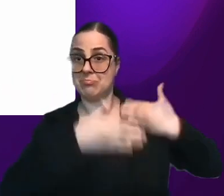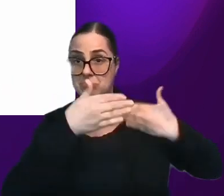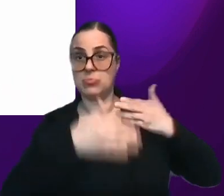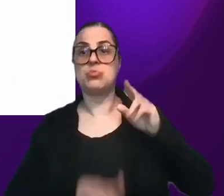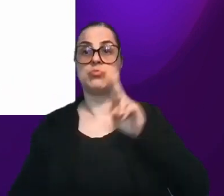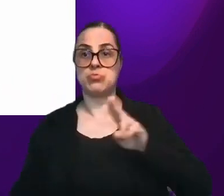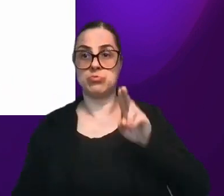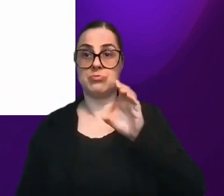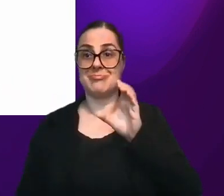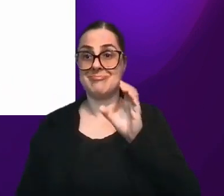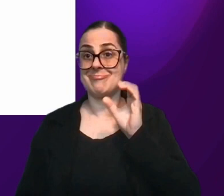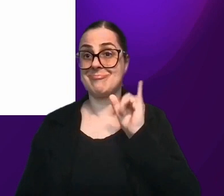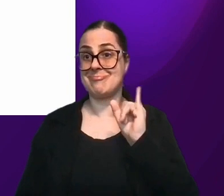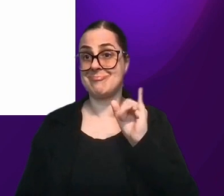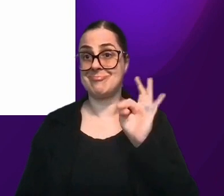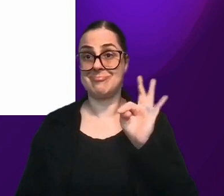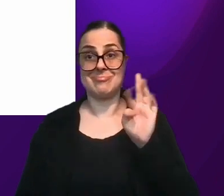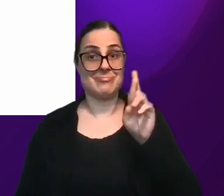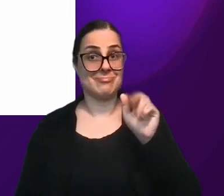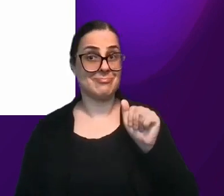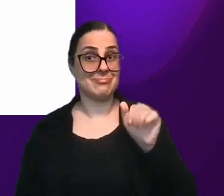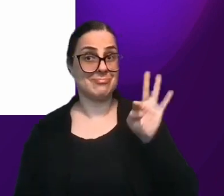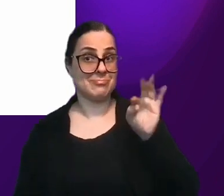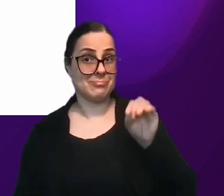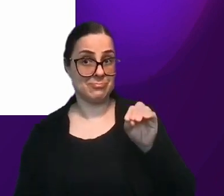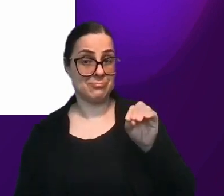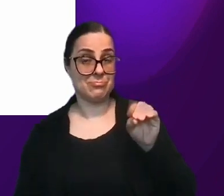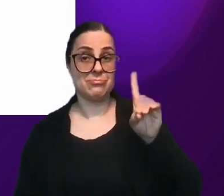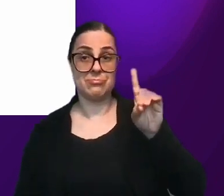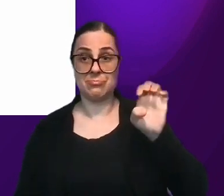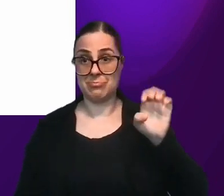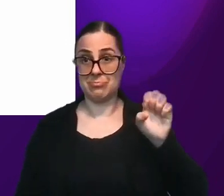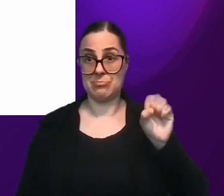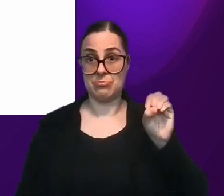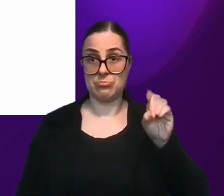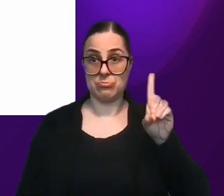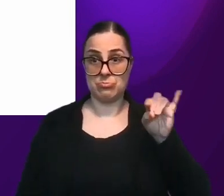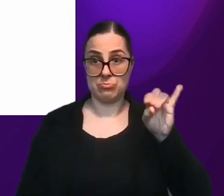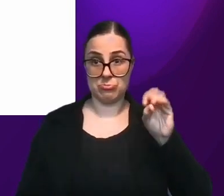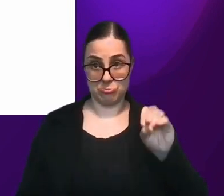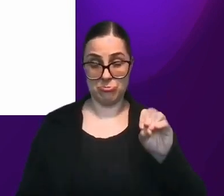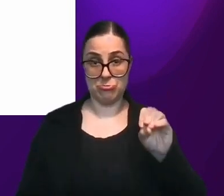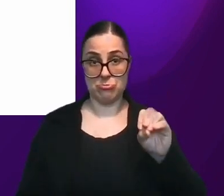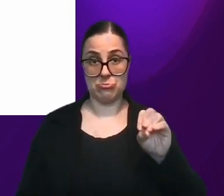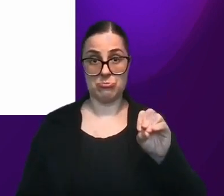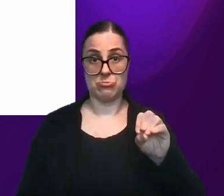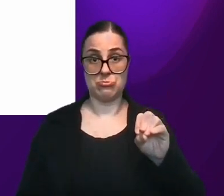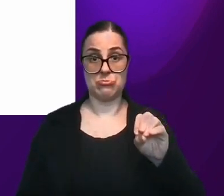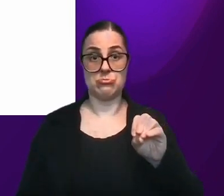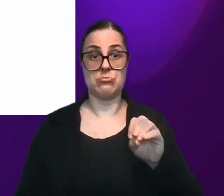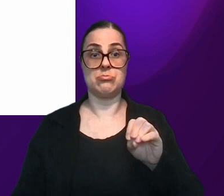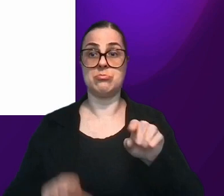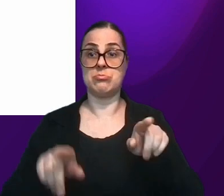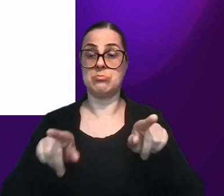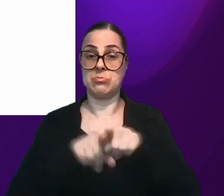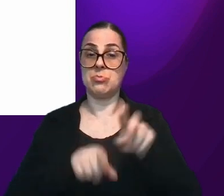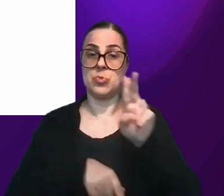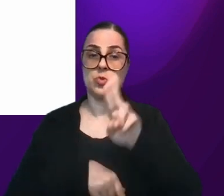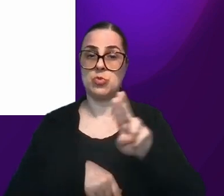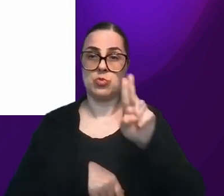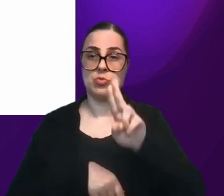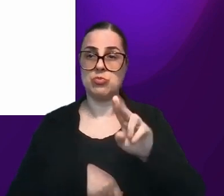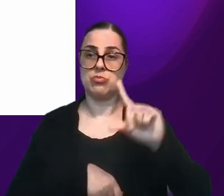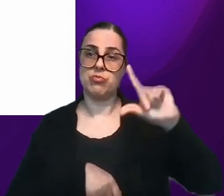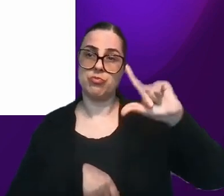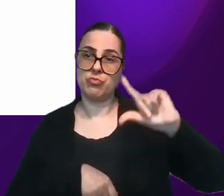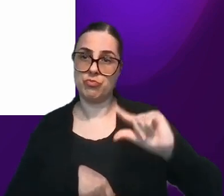sódio a 4%, a disponibilidade de cálcio, de citrato, perdão, era baixa, nós tínhamos